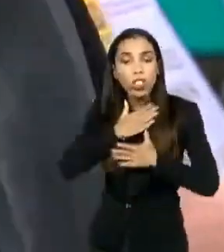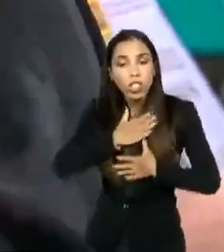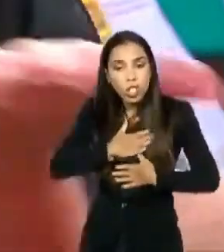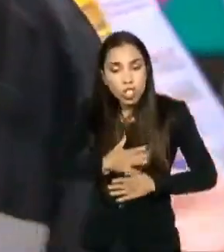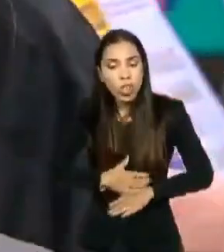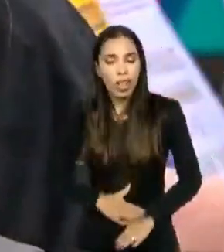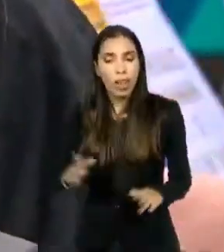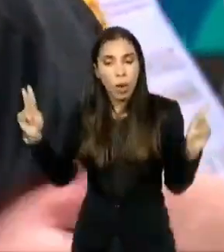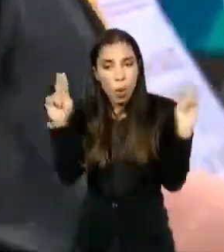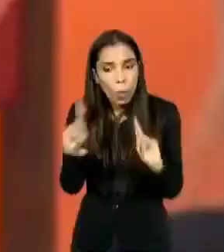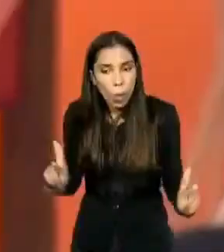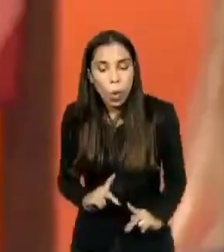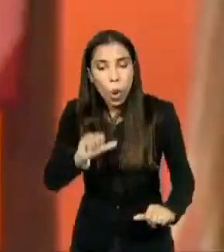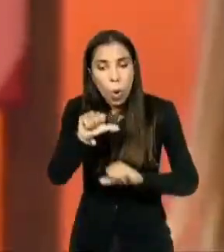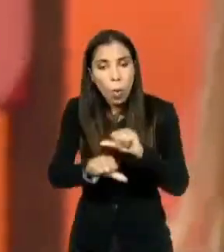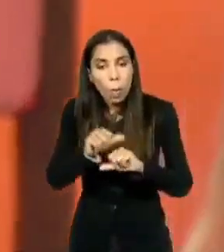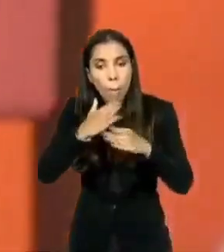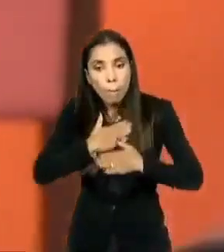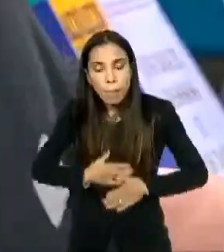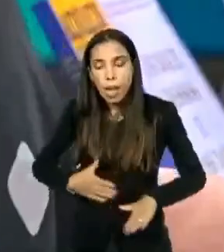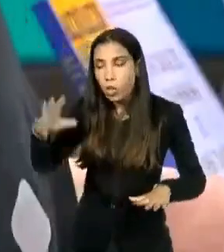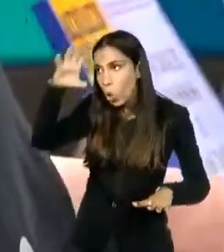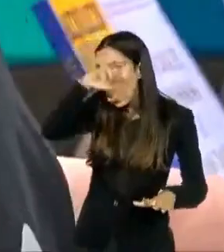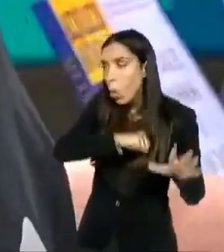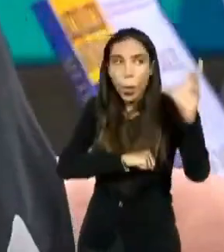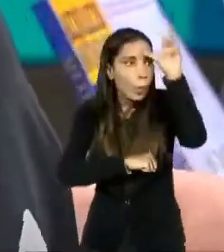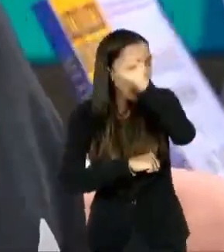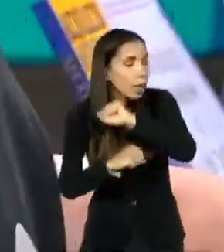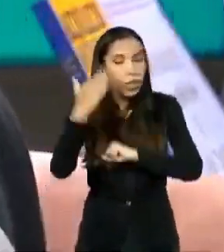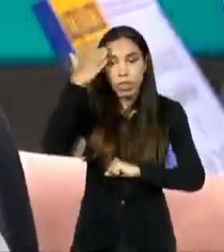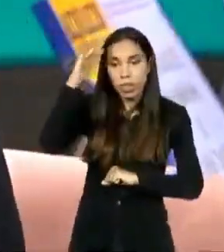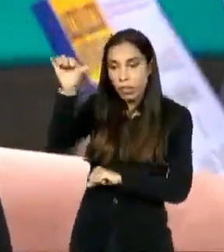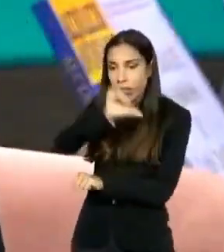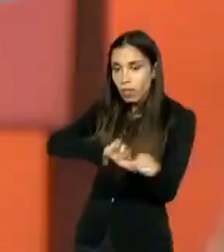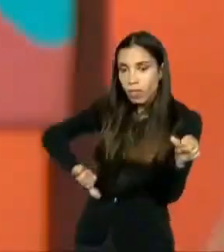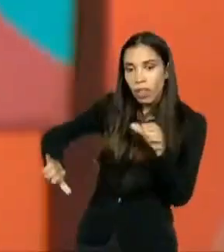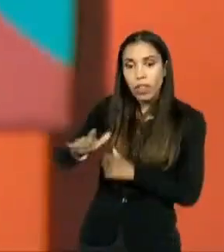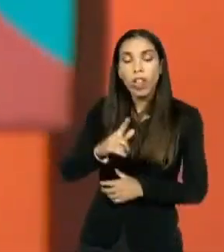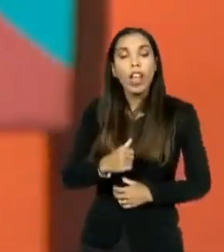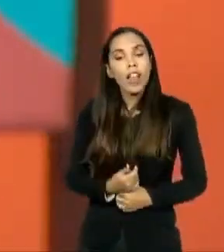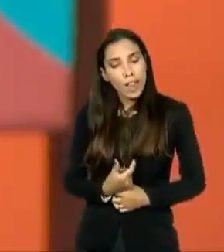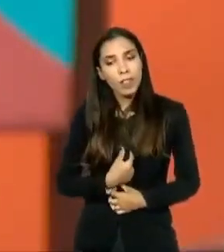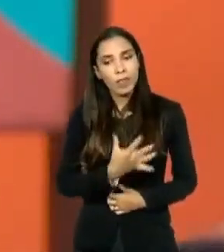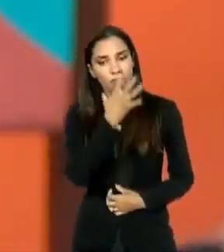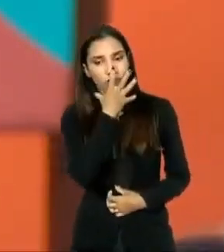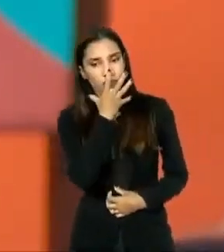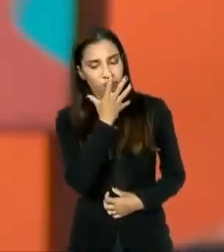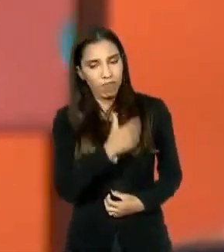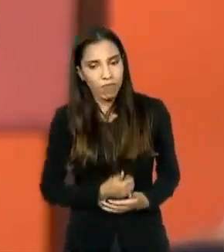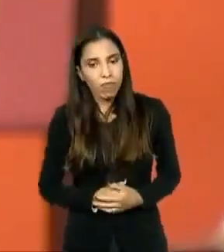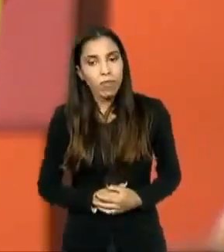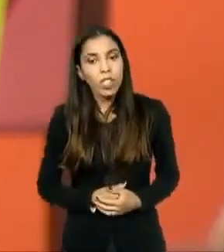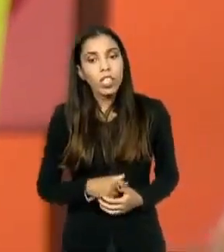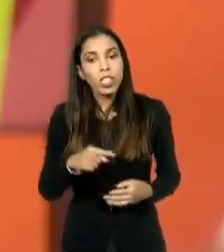mude com paz, se mude entendendo o outro. Então, assim, eu fico encantada de você dizer que você está fazendo uma vontade, né, que você está partindo